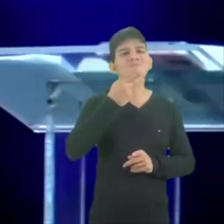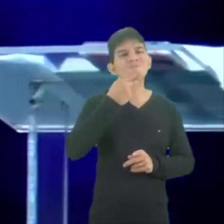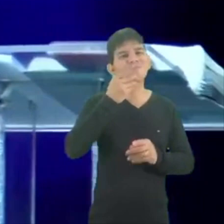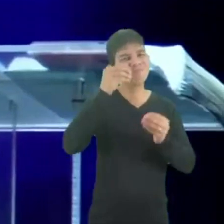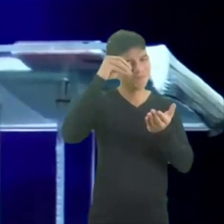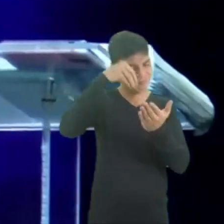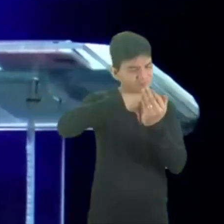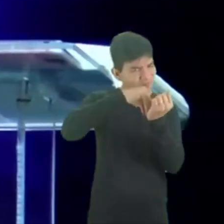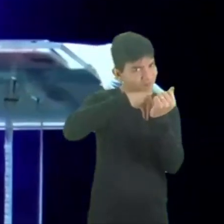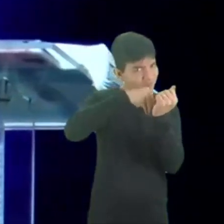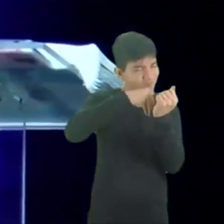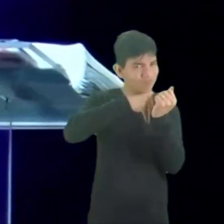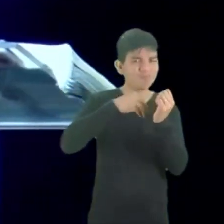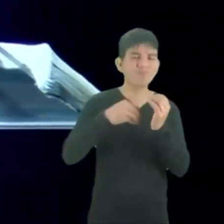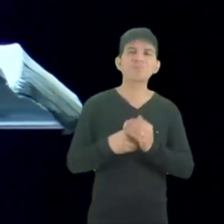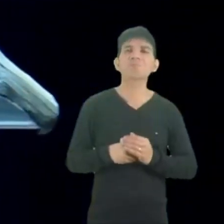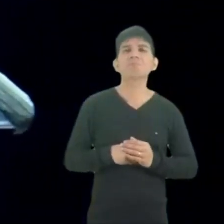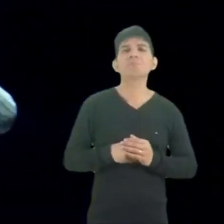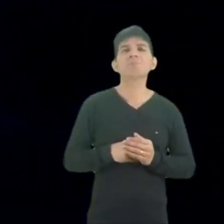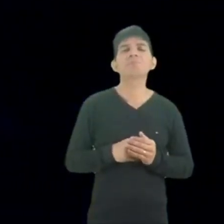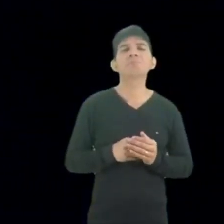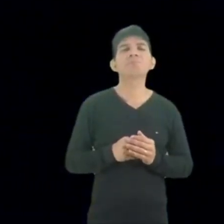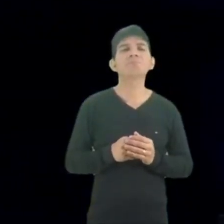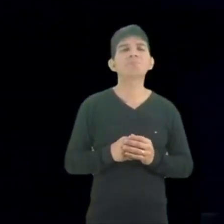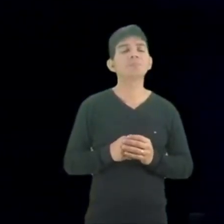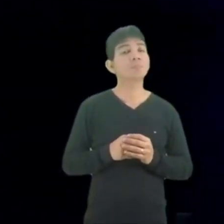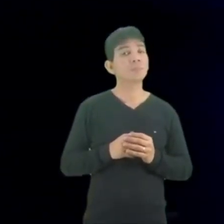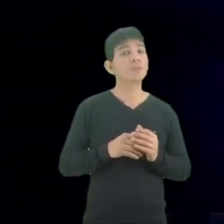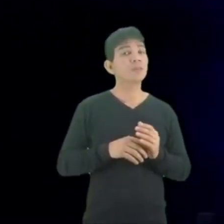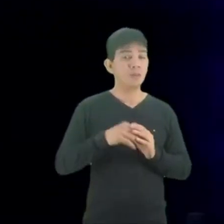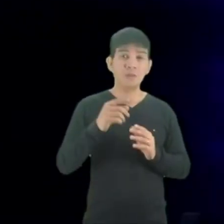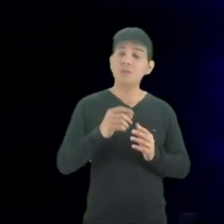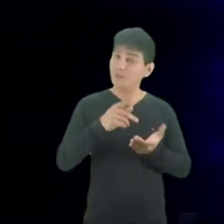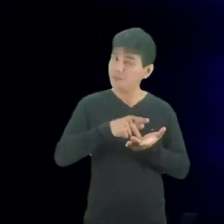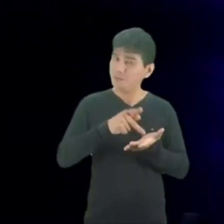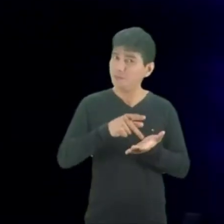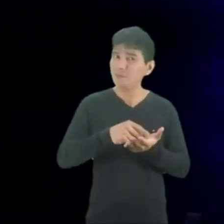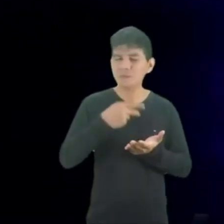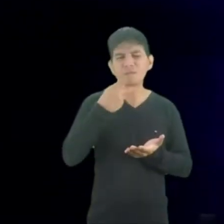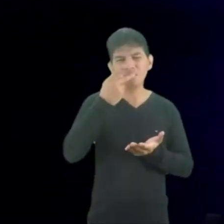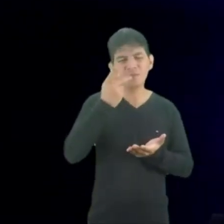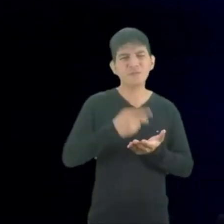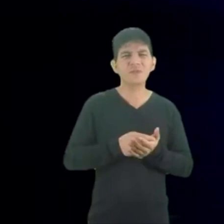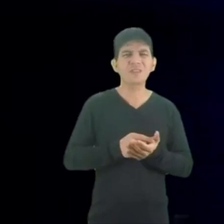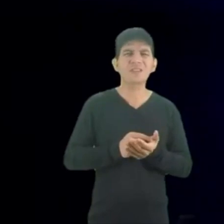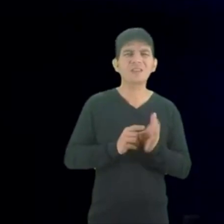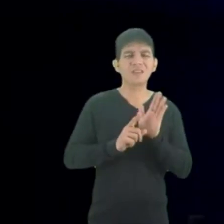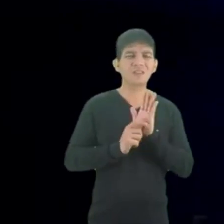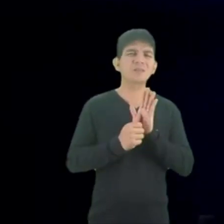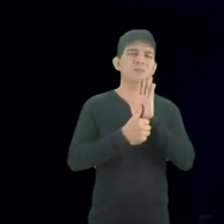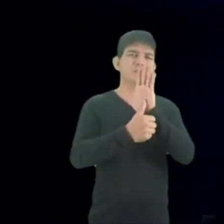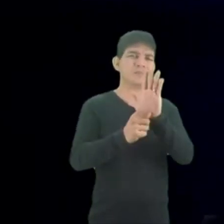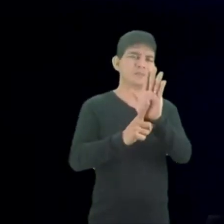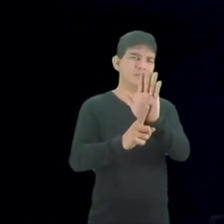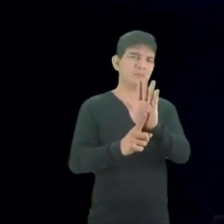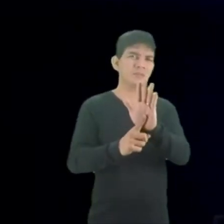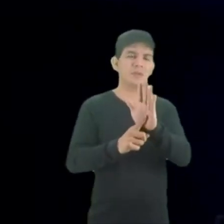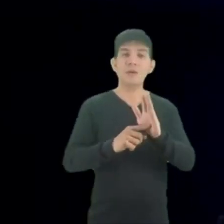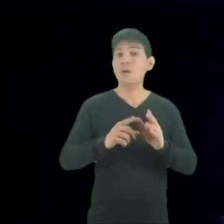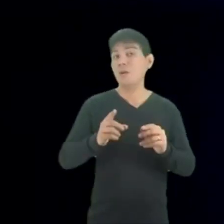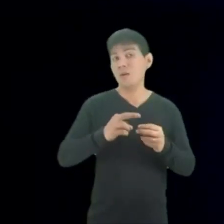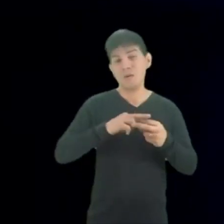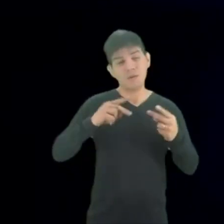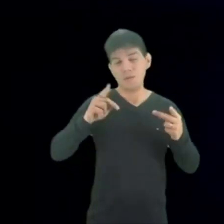de oferta. E, de fato, né, uma das abordagens, né, principais é essa, mas não é disso que eu vou falar com